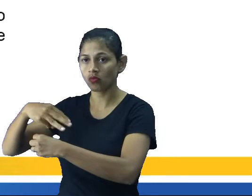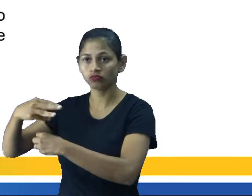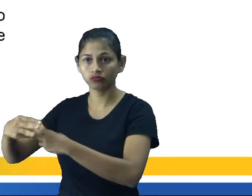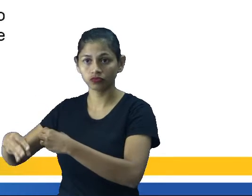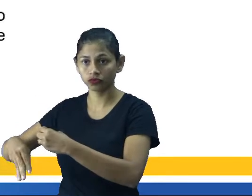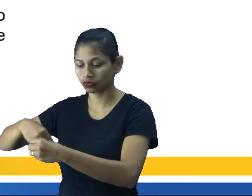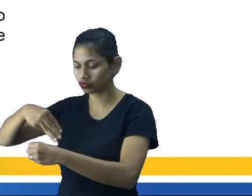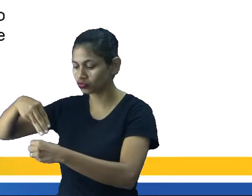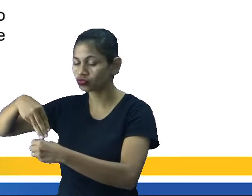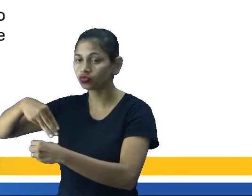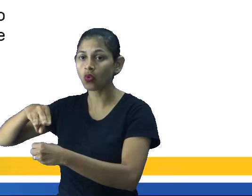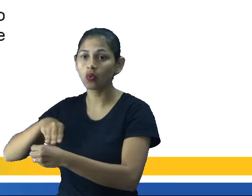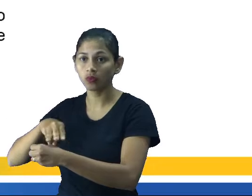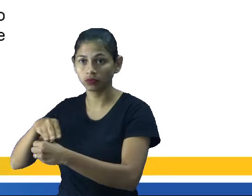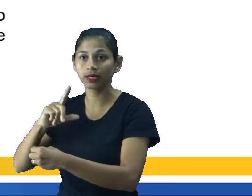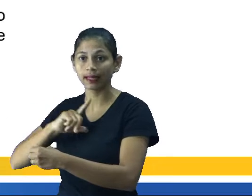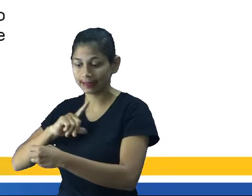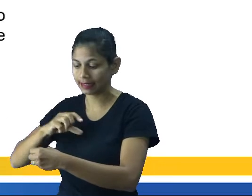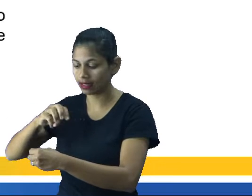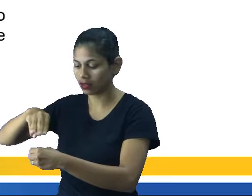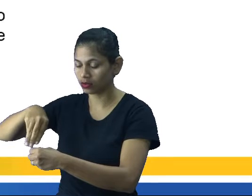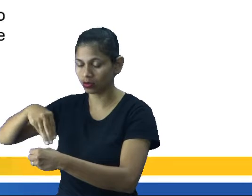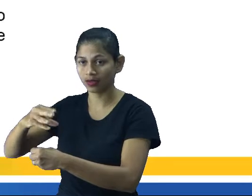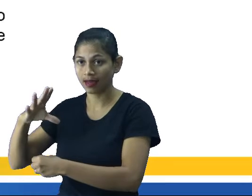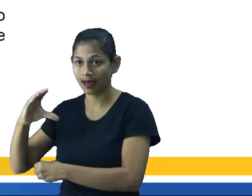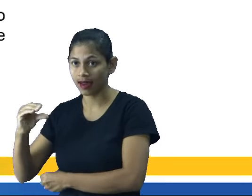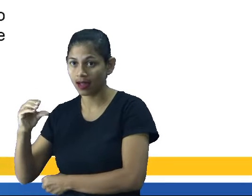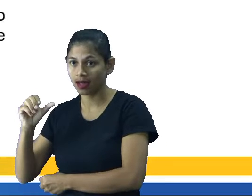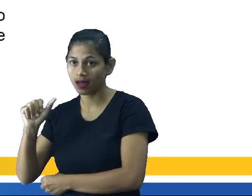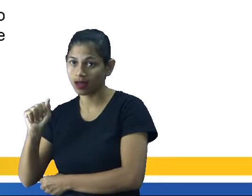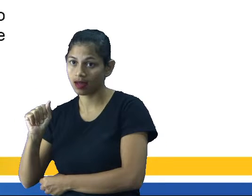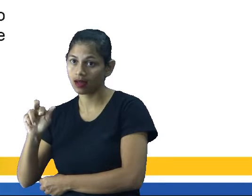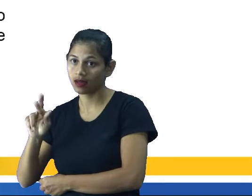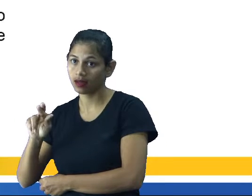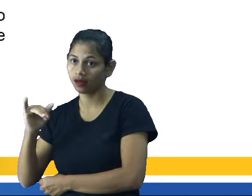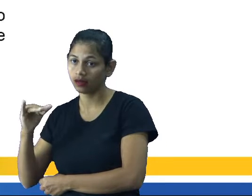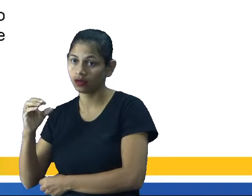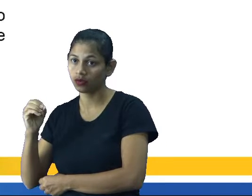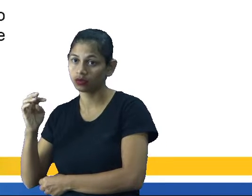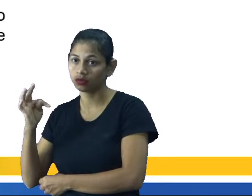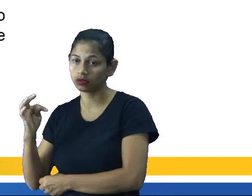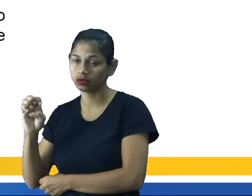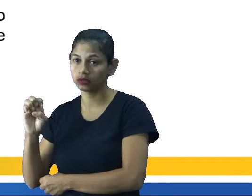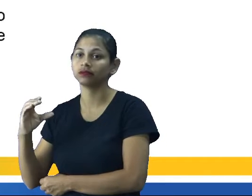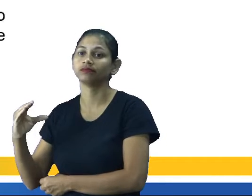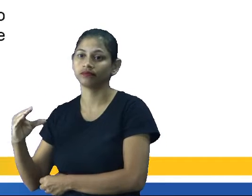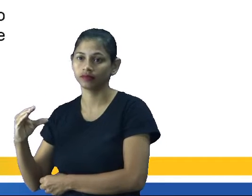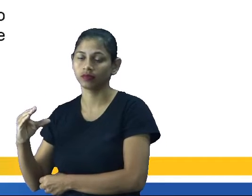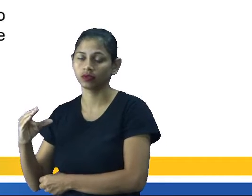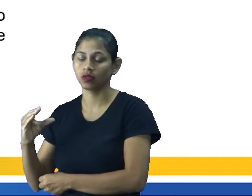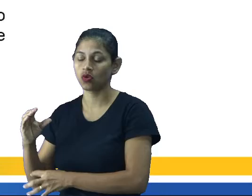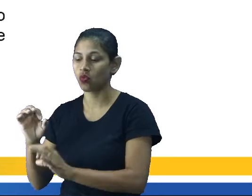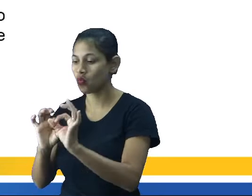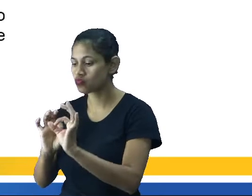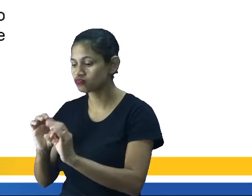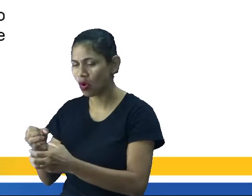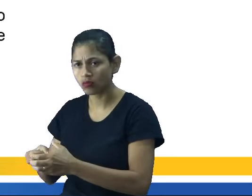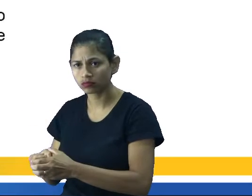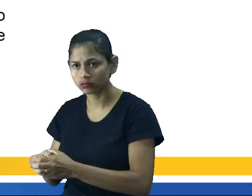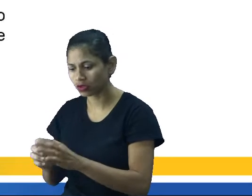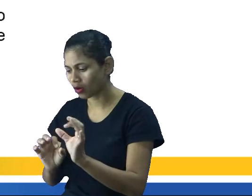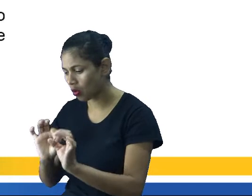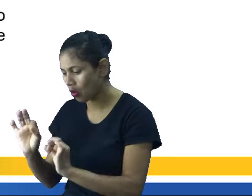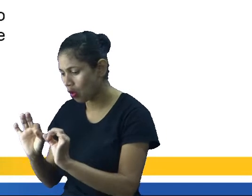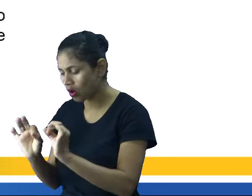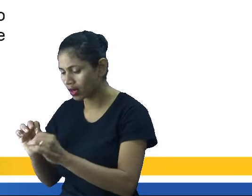nuclear, que nesse caso é a carioteca. Observamos também uma célula aí bem mais organizada, né? Com